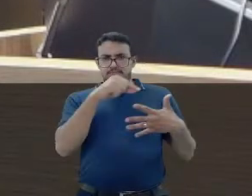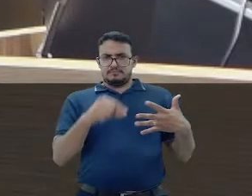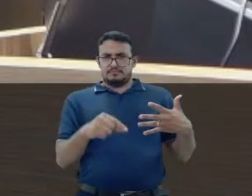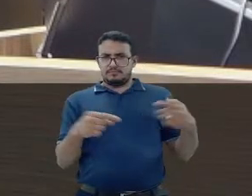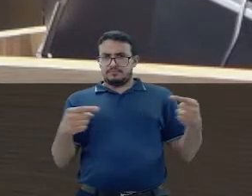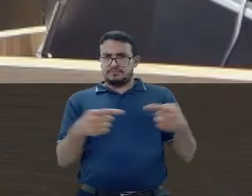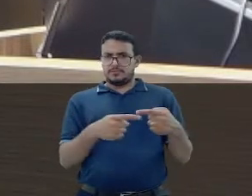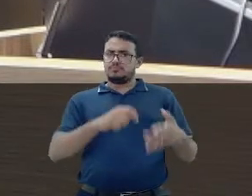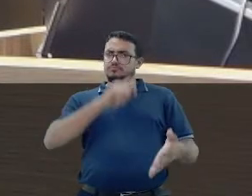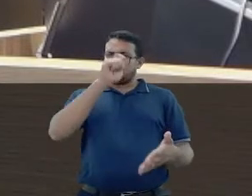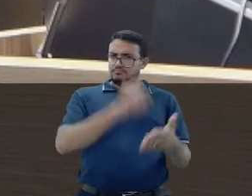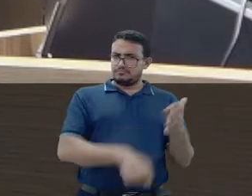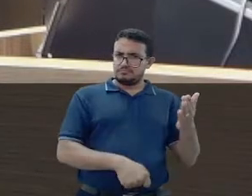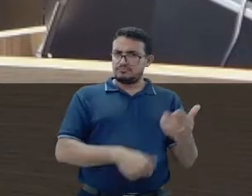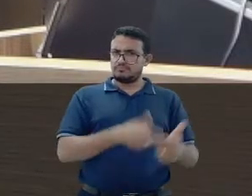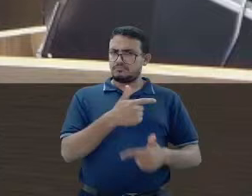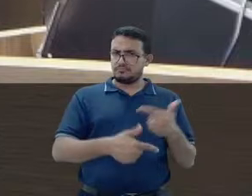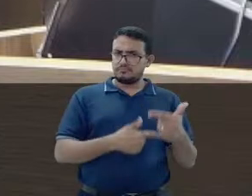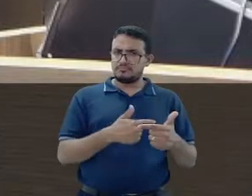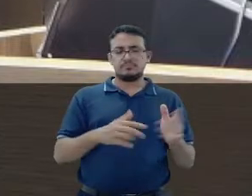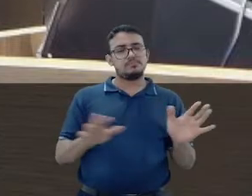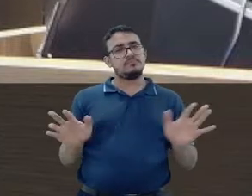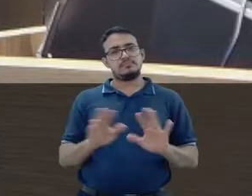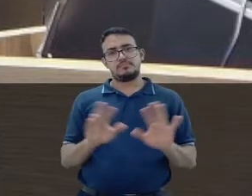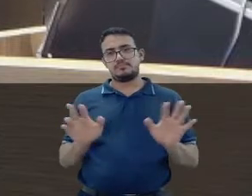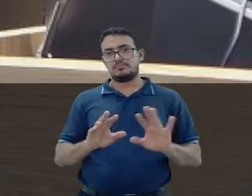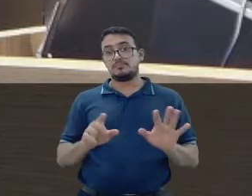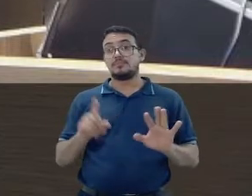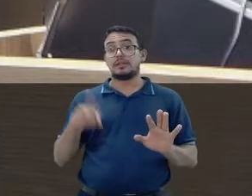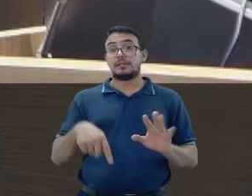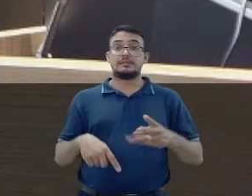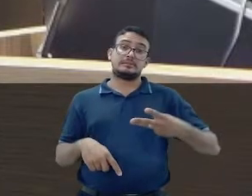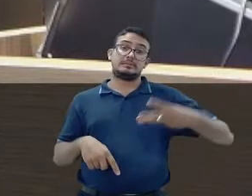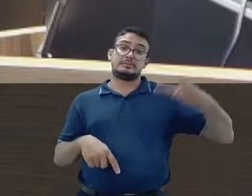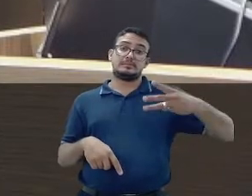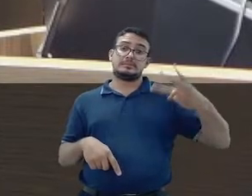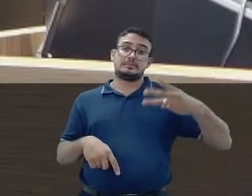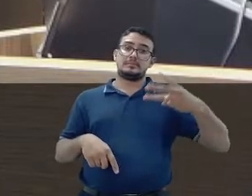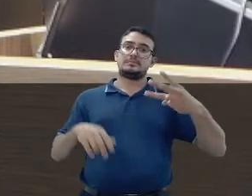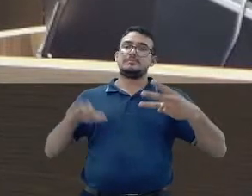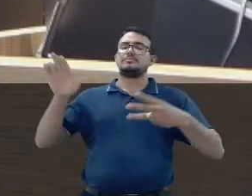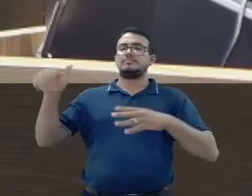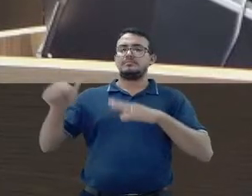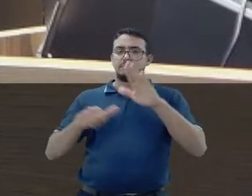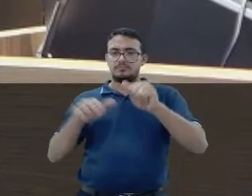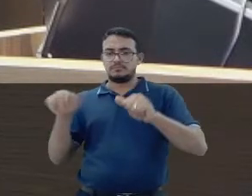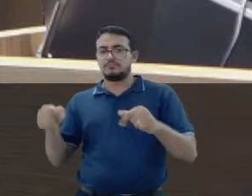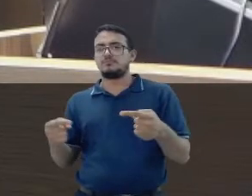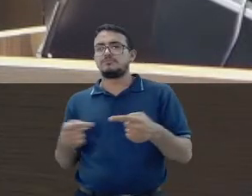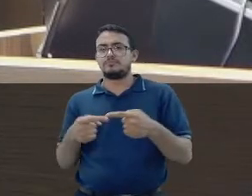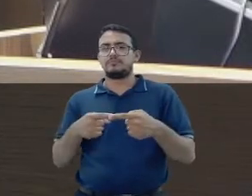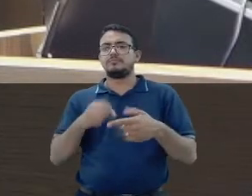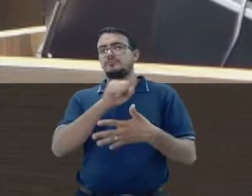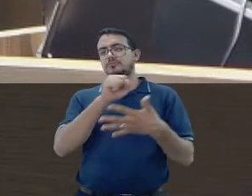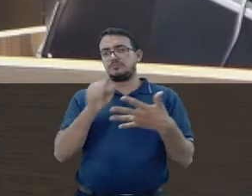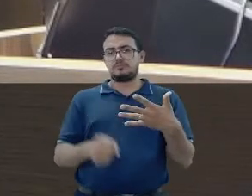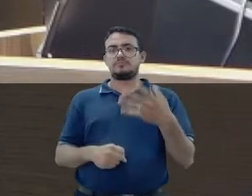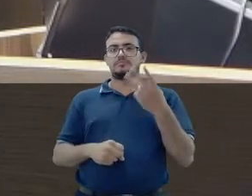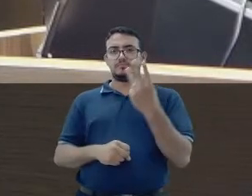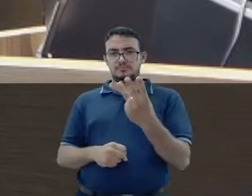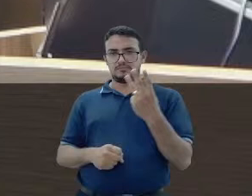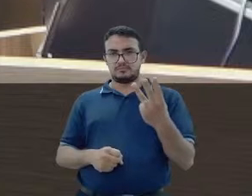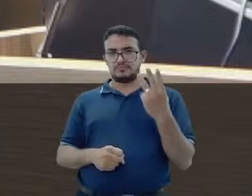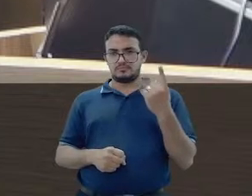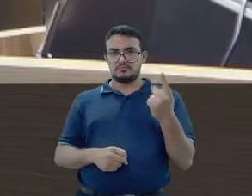de empreitada, mas típica terceirização de serviços nos moldes da súmula 331 do Colen TST, em